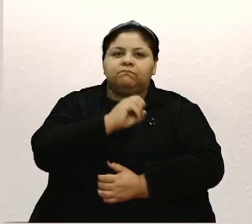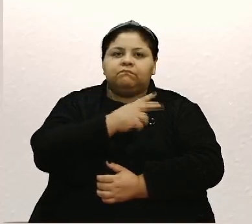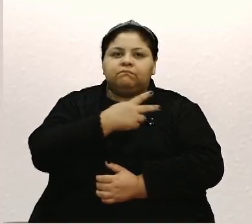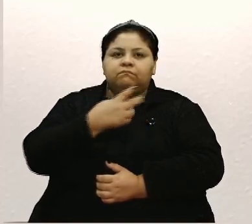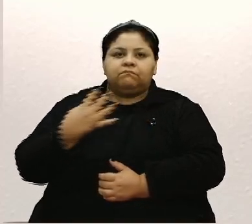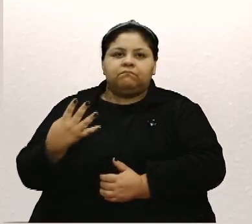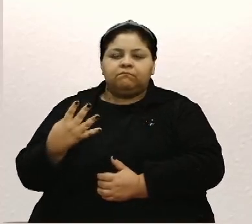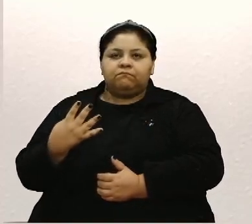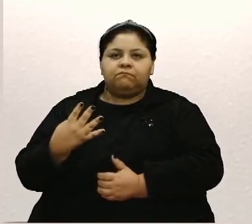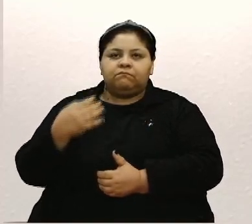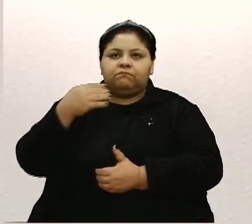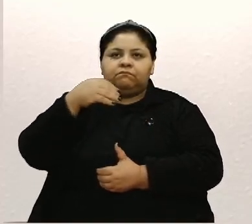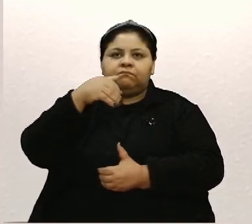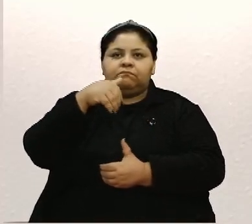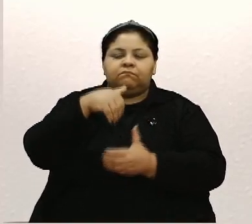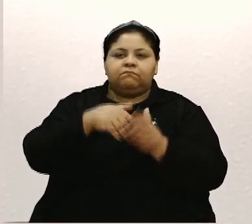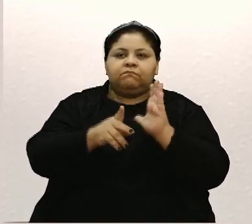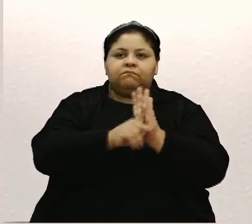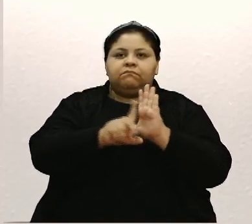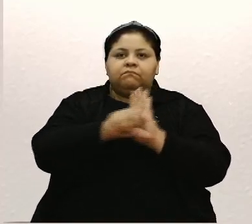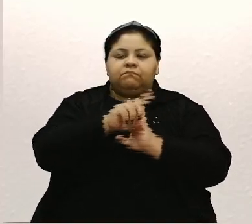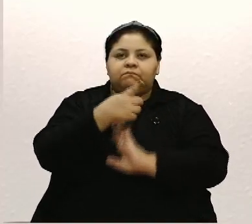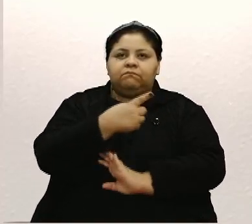159/2024, contendo o projeto de lei número